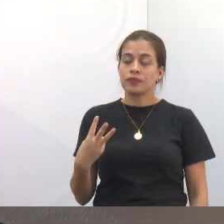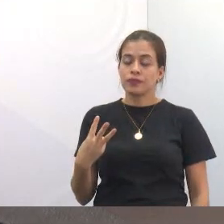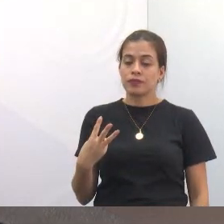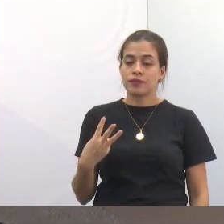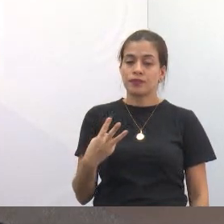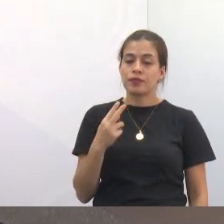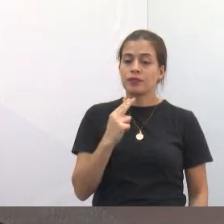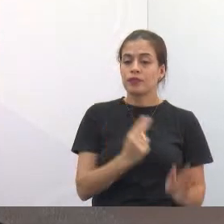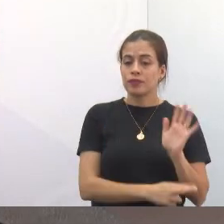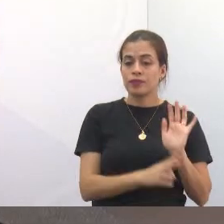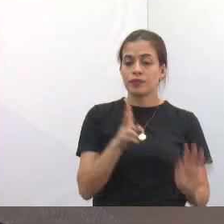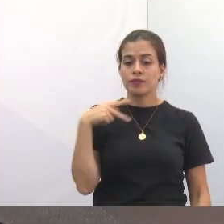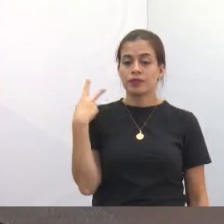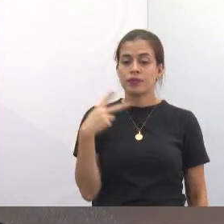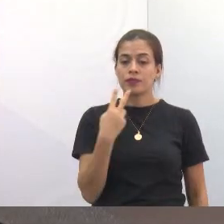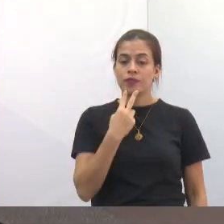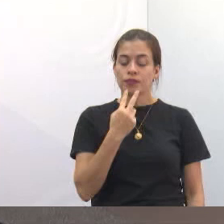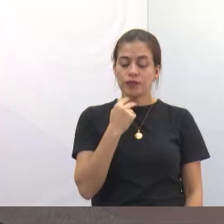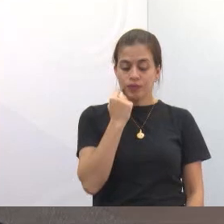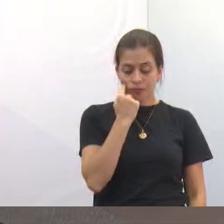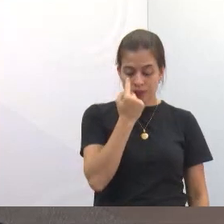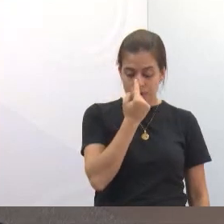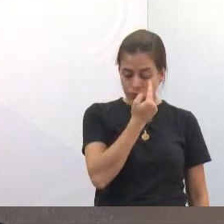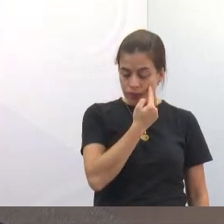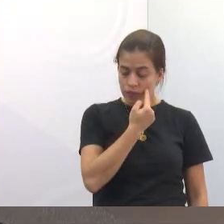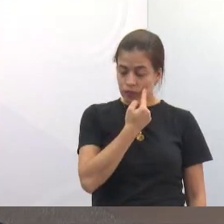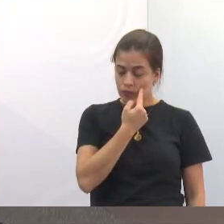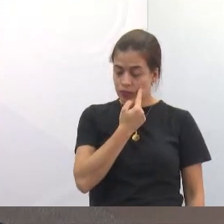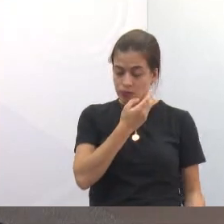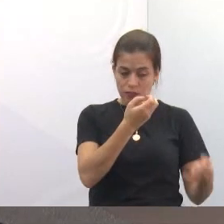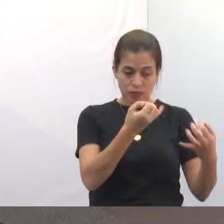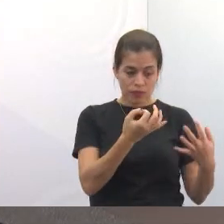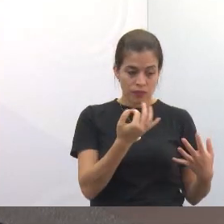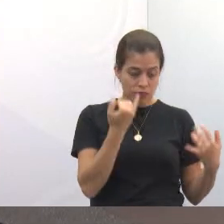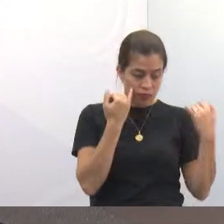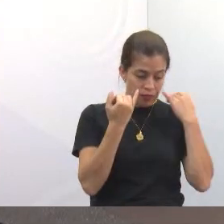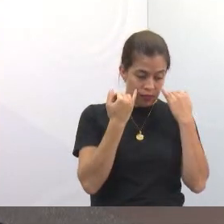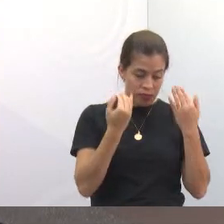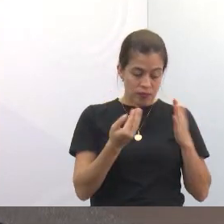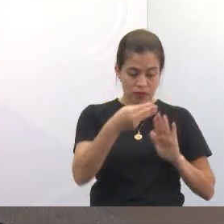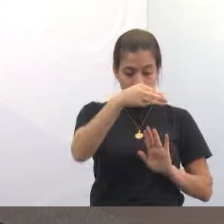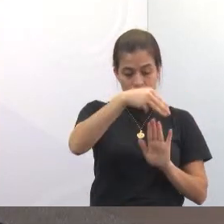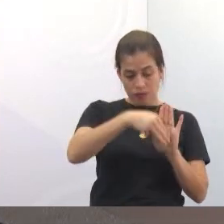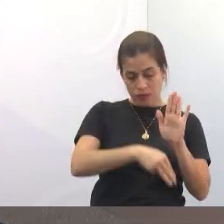vereador Valmir do Parque Melua, venho prestar as seguintes informações. Segue o memorando